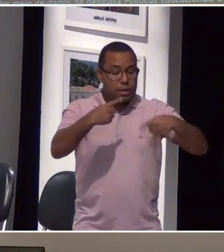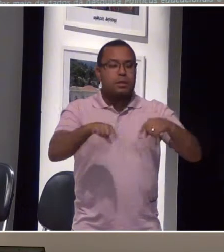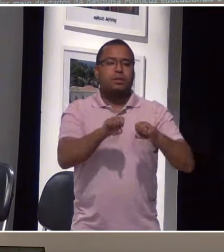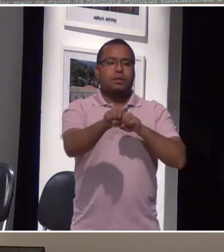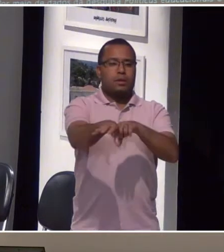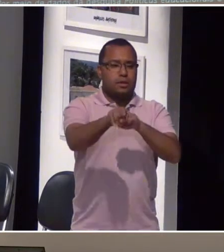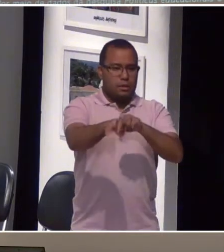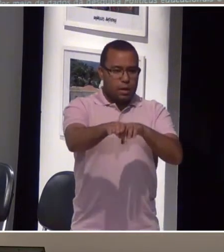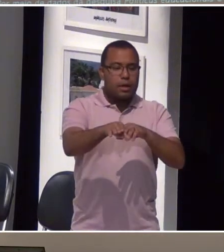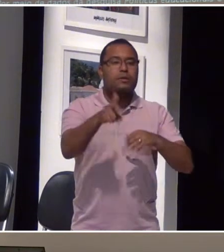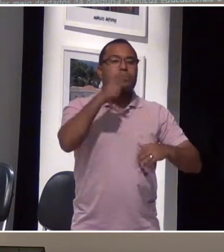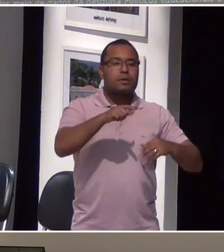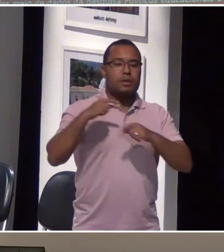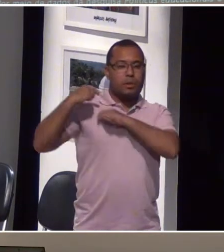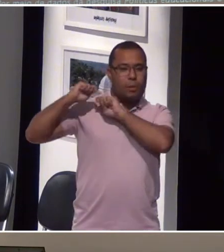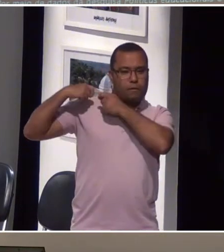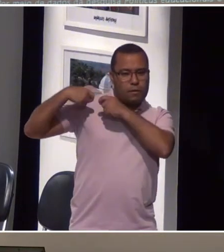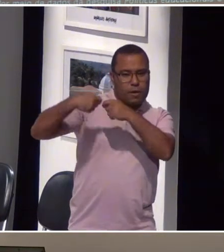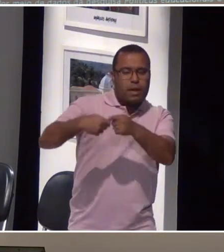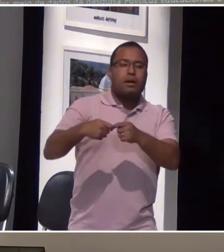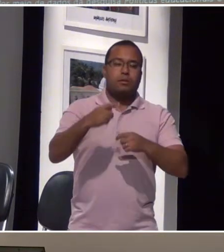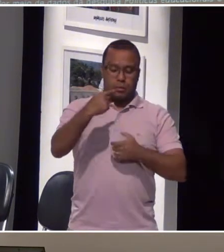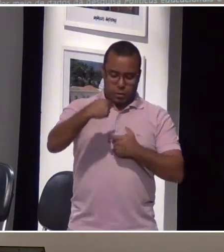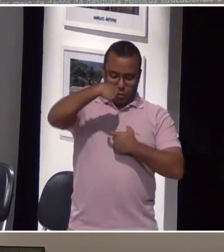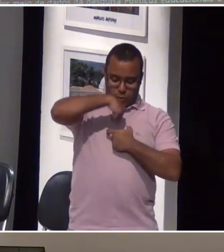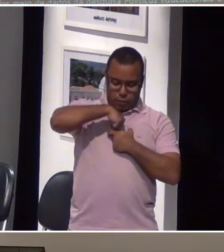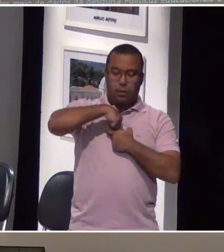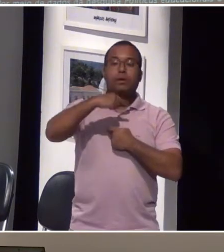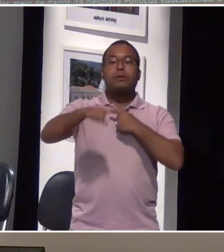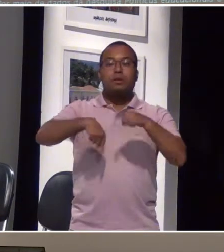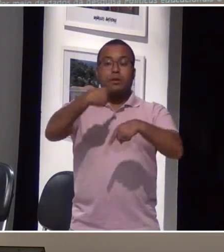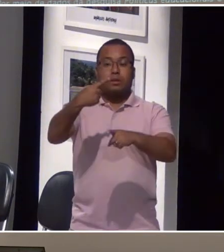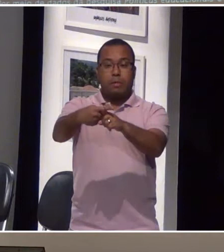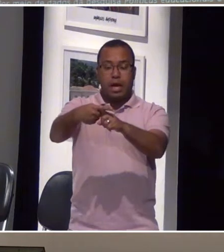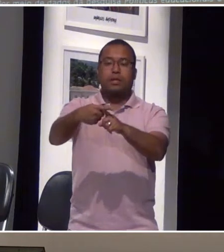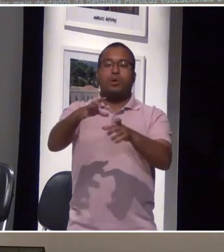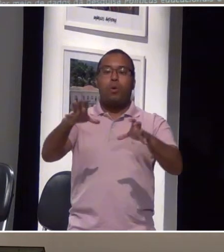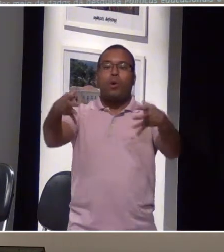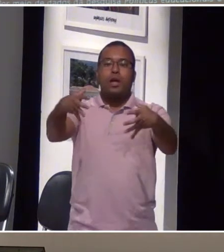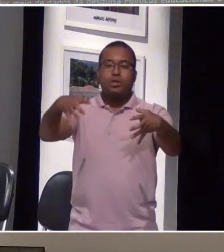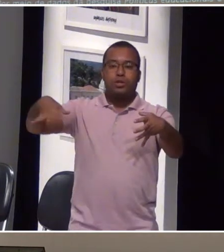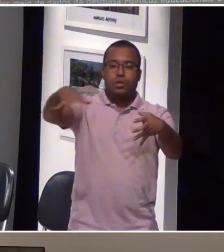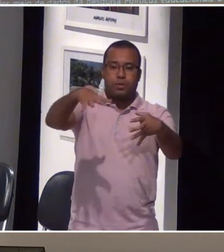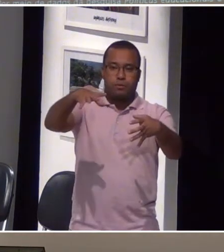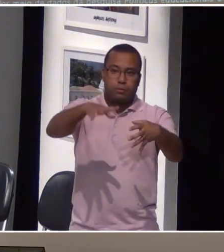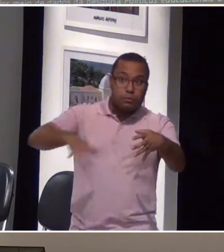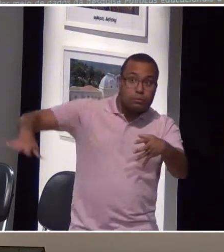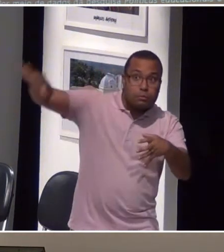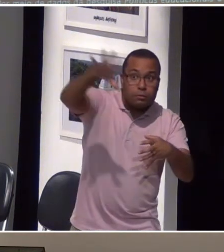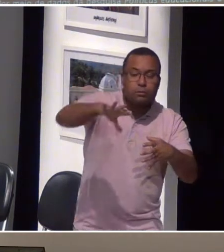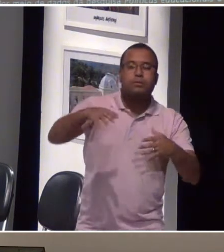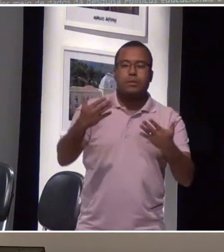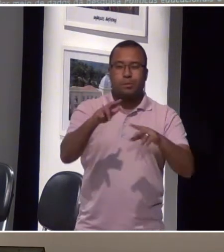políticas educacionais para governar cada um de nós individualmente e a um coletivo da população.